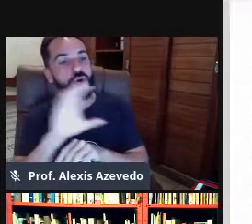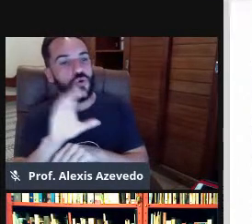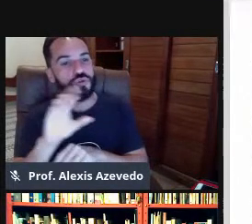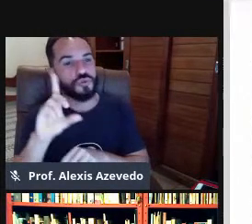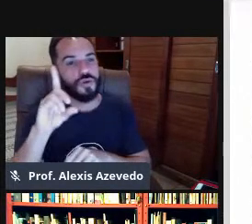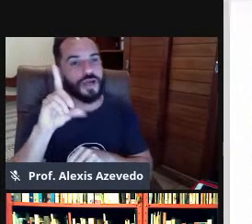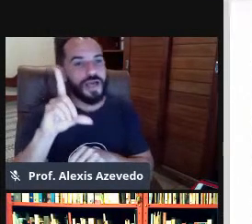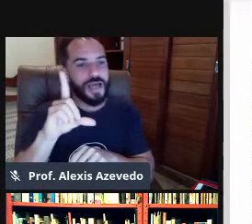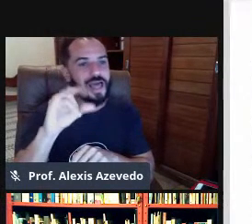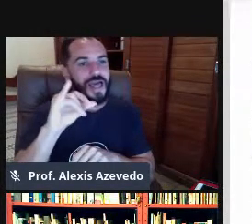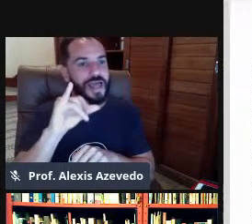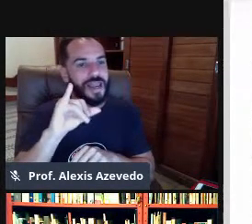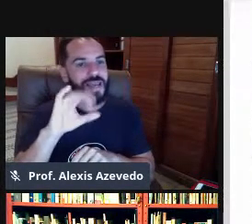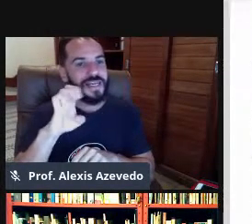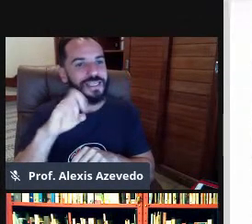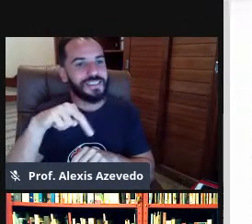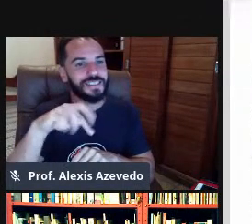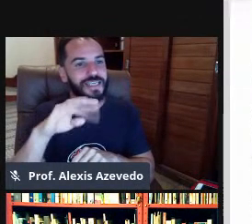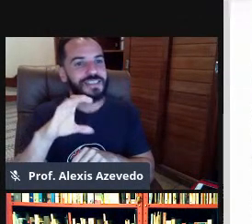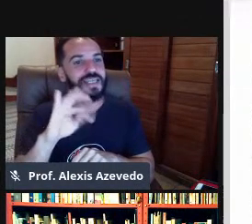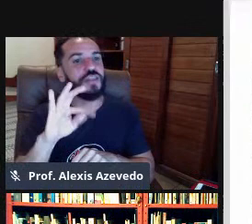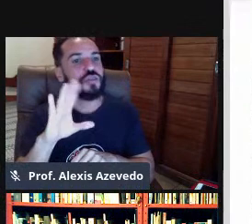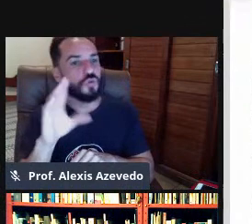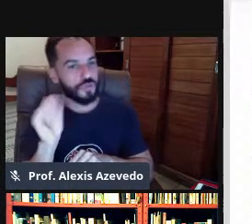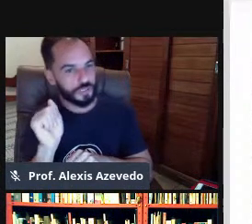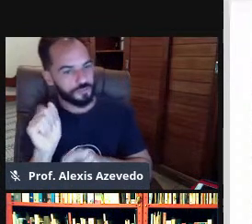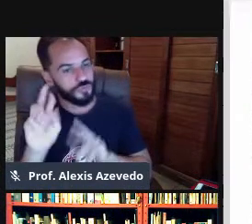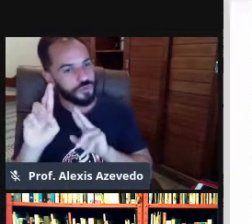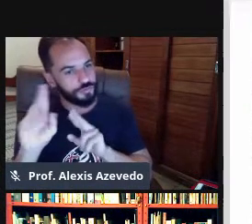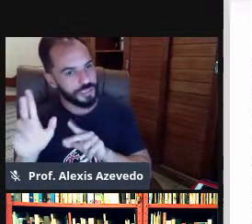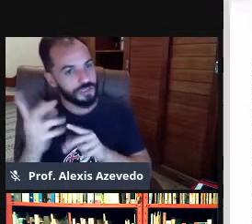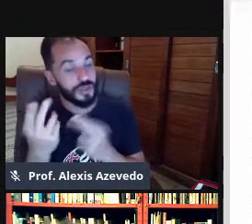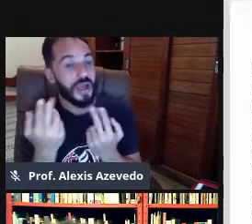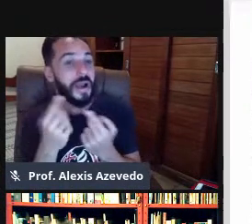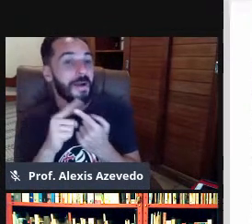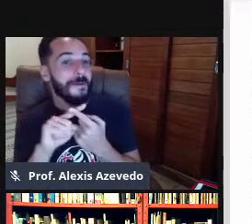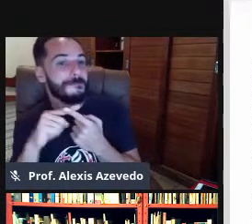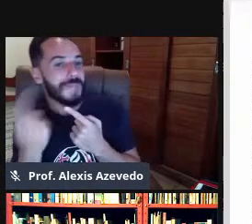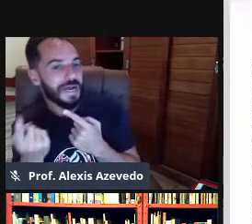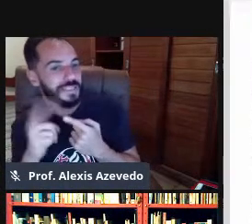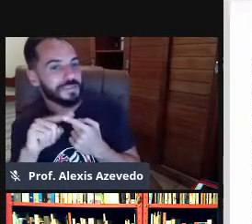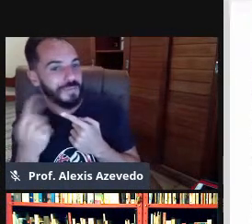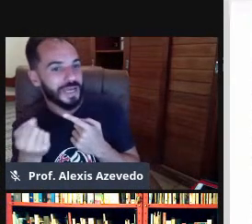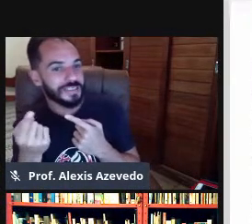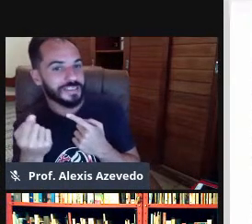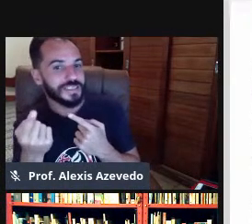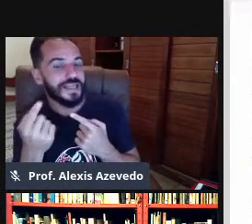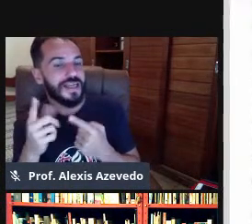também está dividido em três níveis, básico, desenvolvimento e aprofundamento, mas tem a especificidade